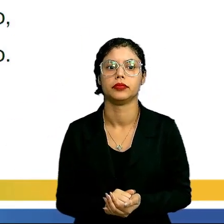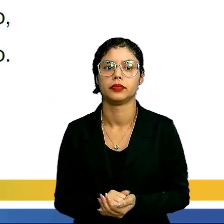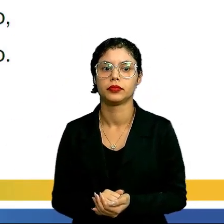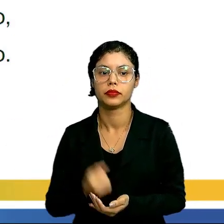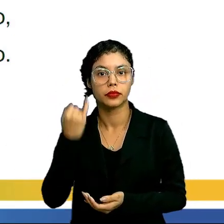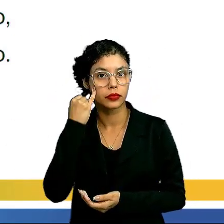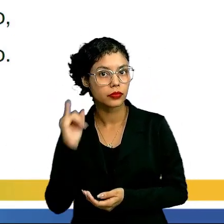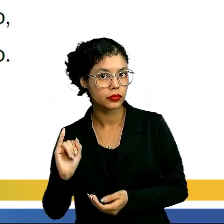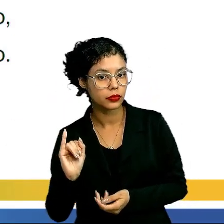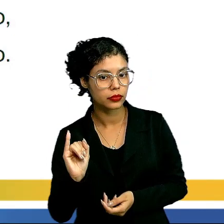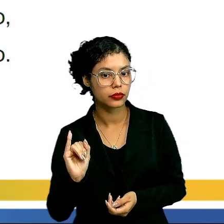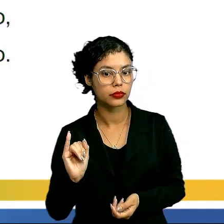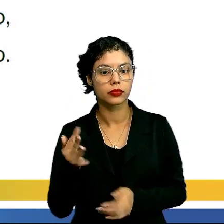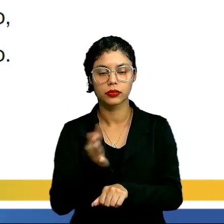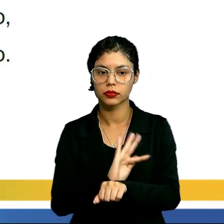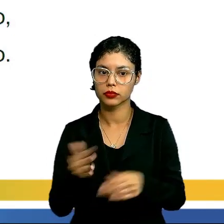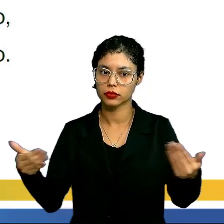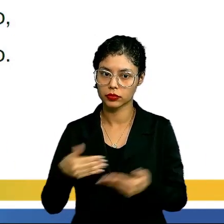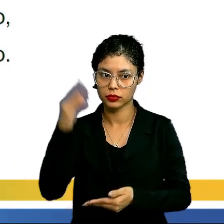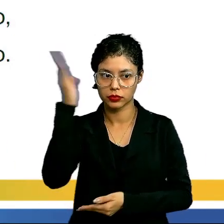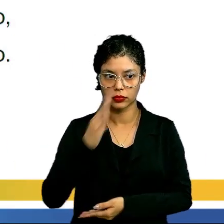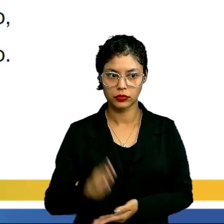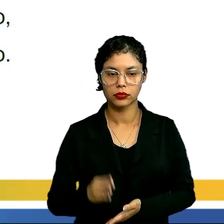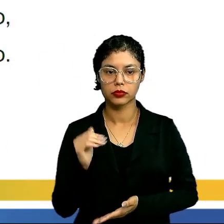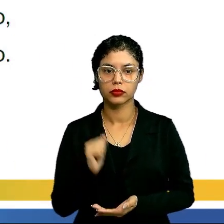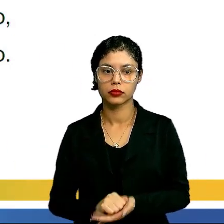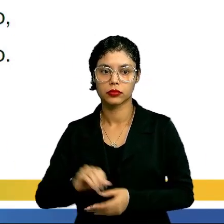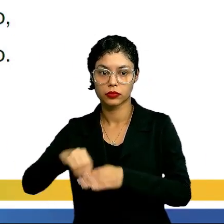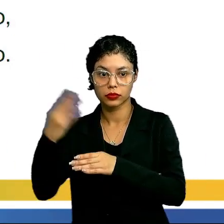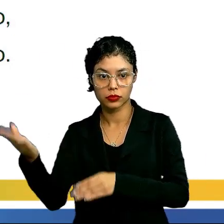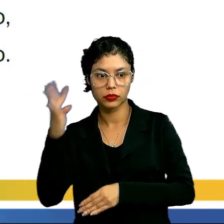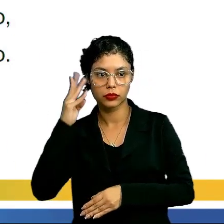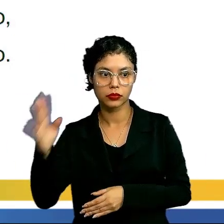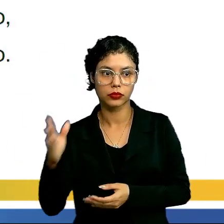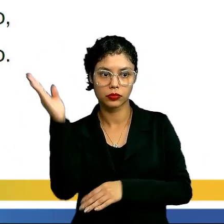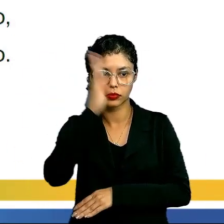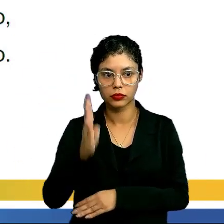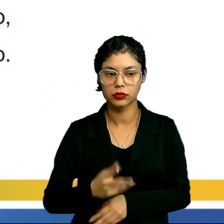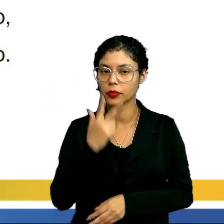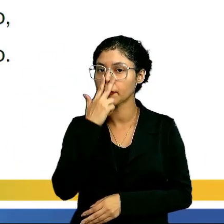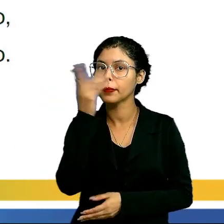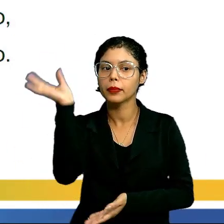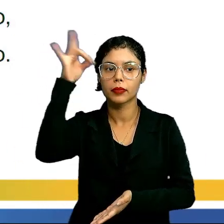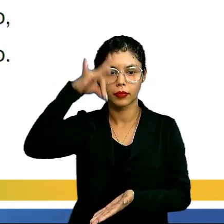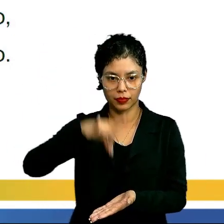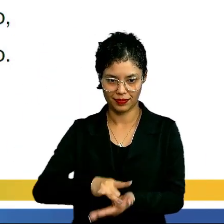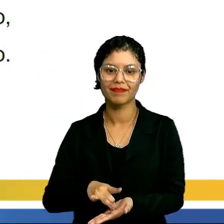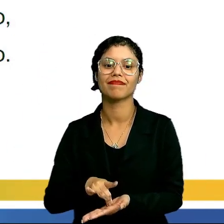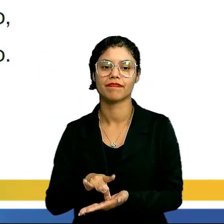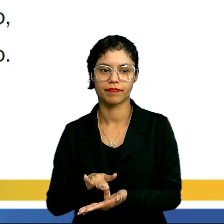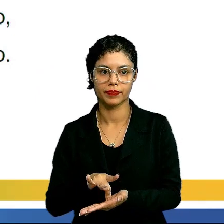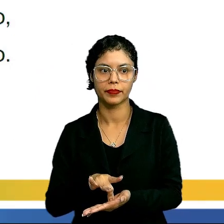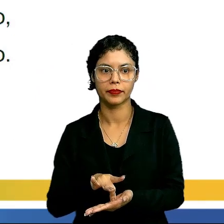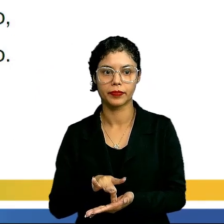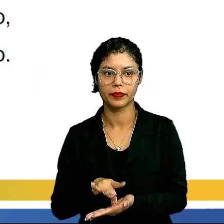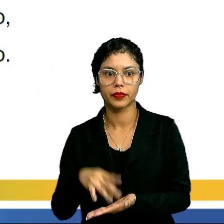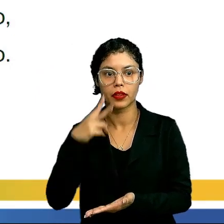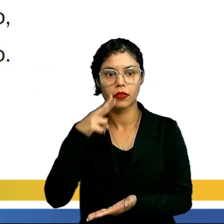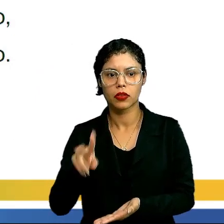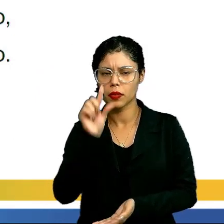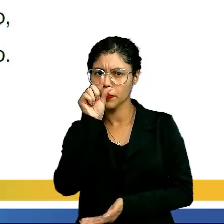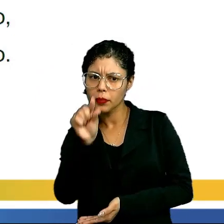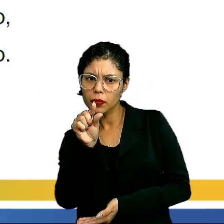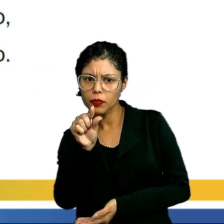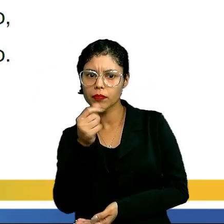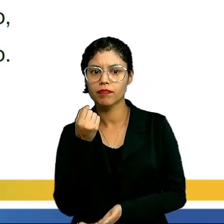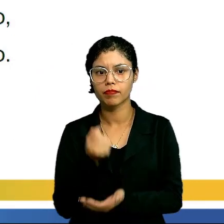do filme e aí eu estou falando agora do Brasil. Fora da ficção, no Brasil, semelhante é a realidade.